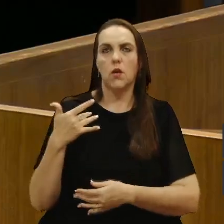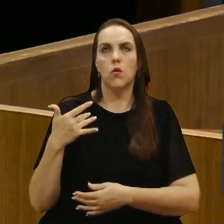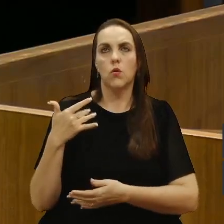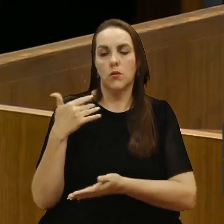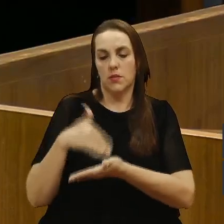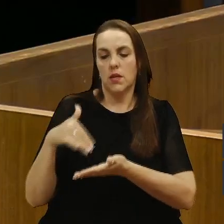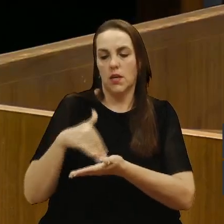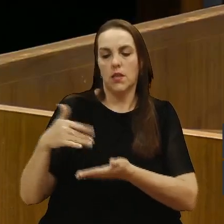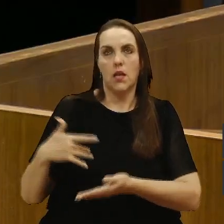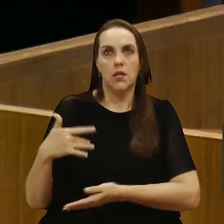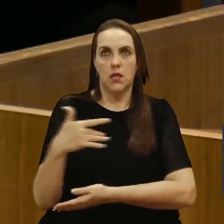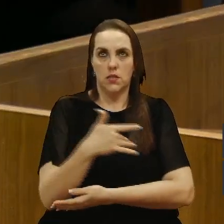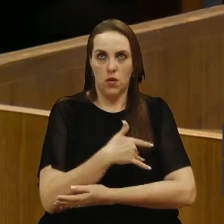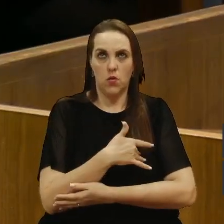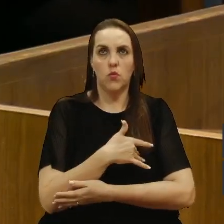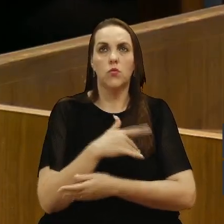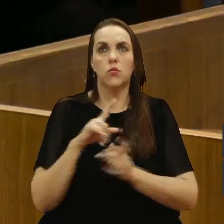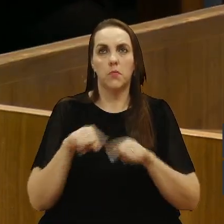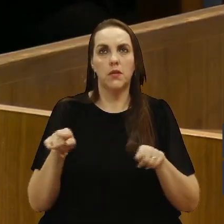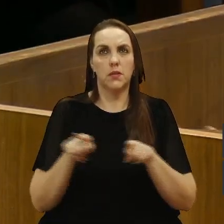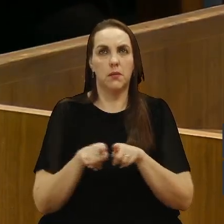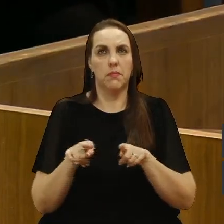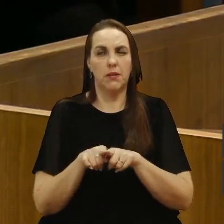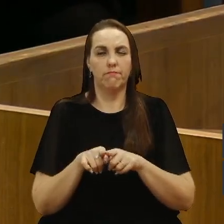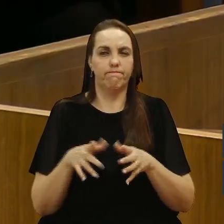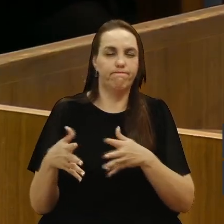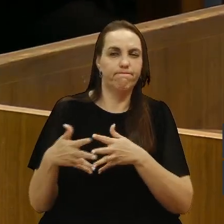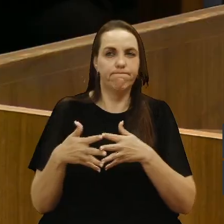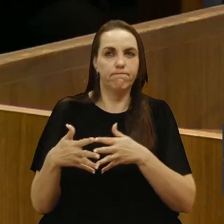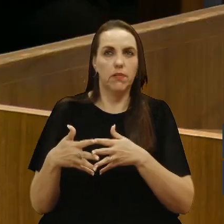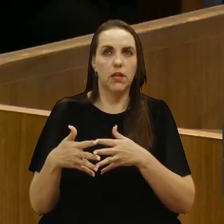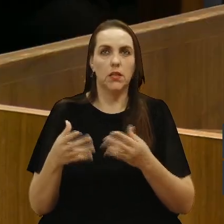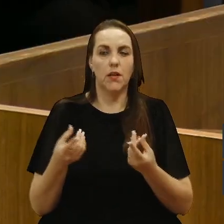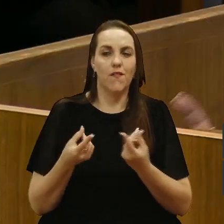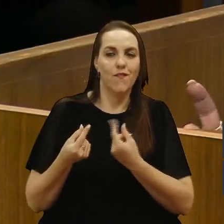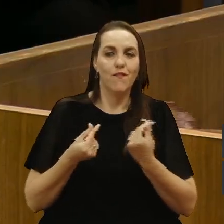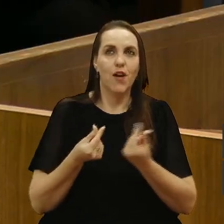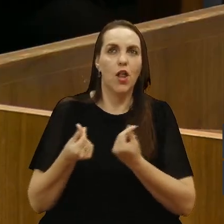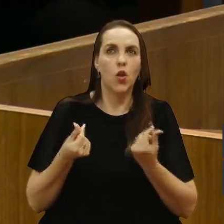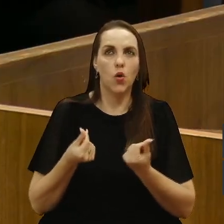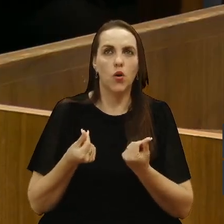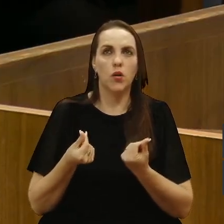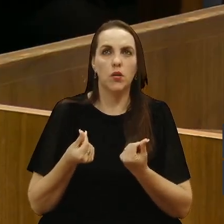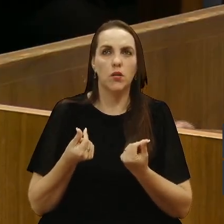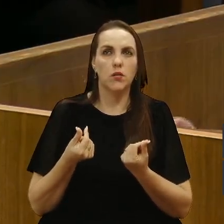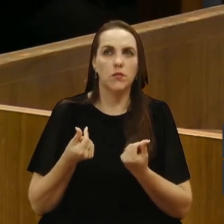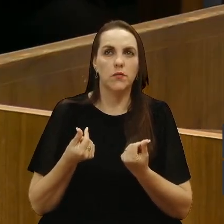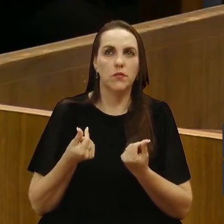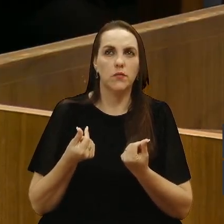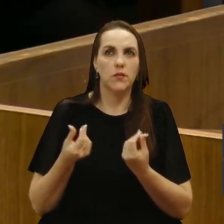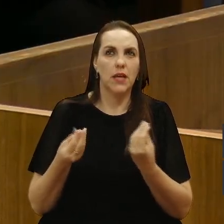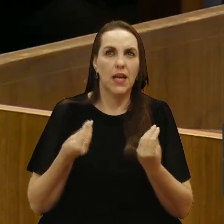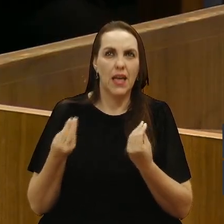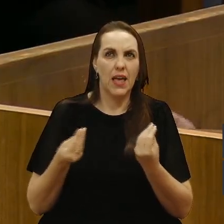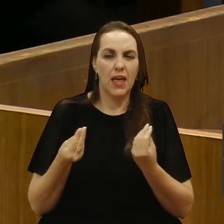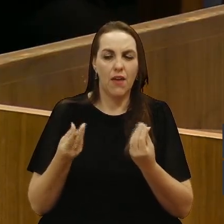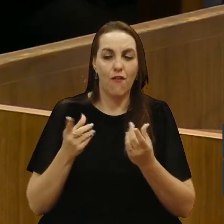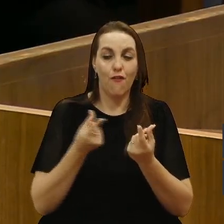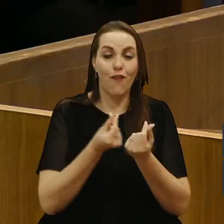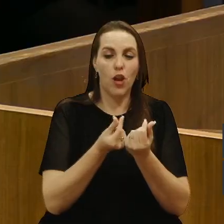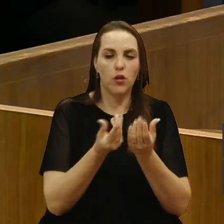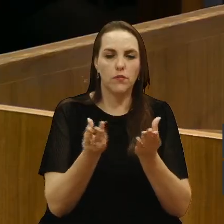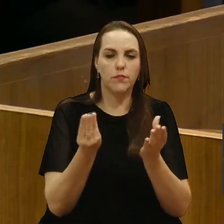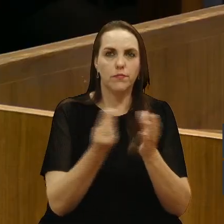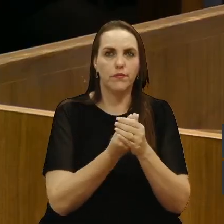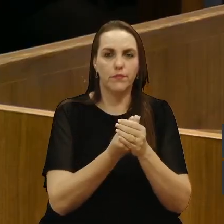vejo como um contrassenso quando se fala de valores e não se fala de valores inseridos na